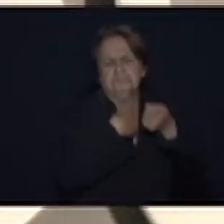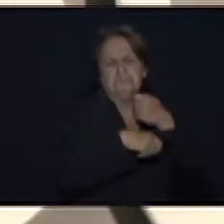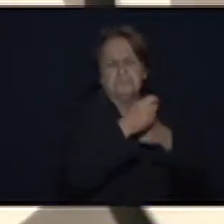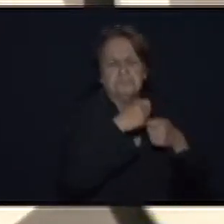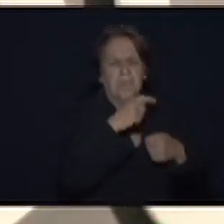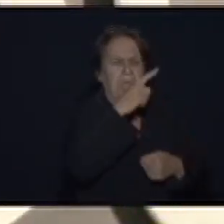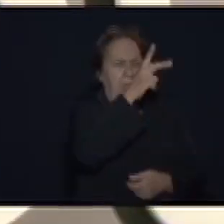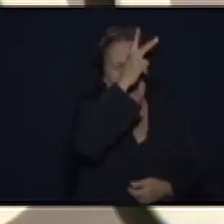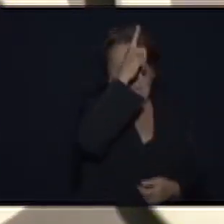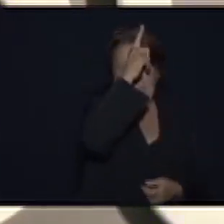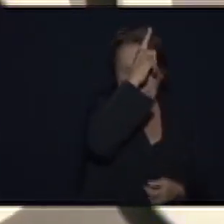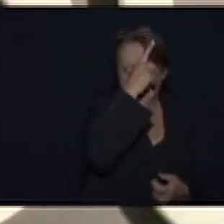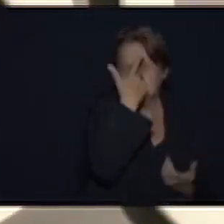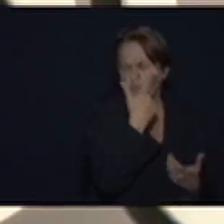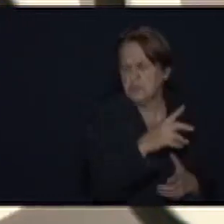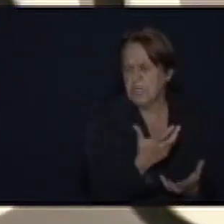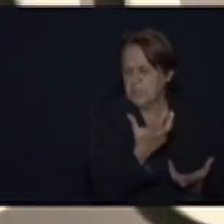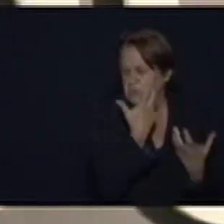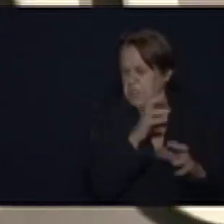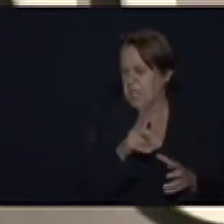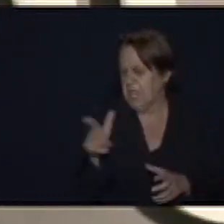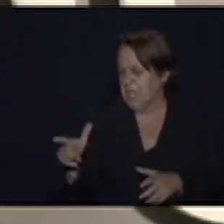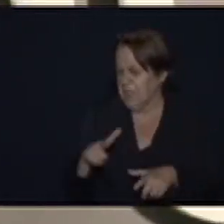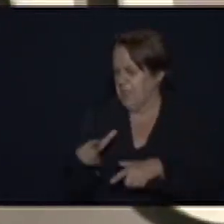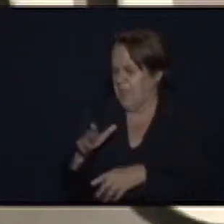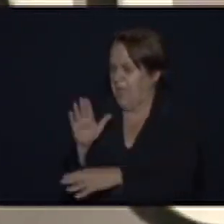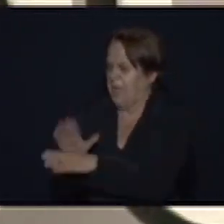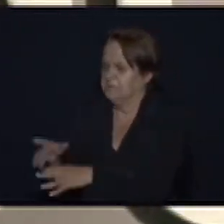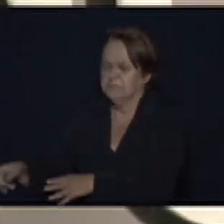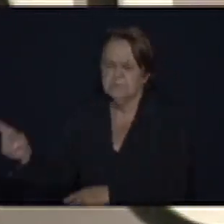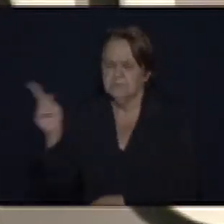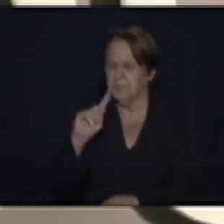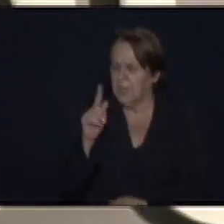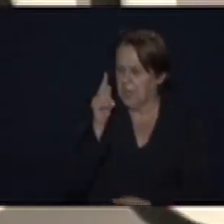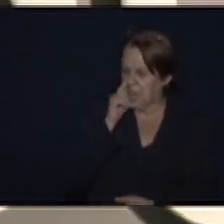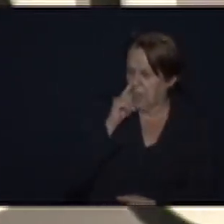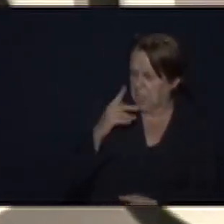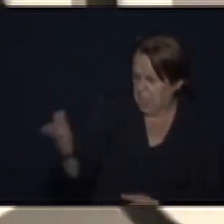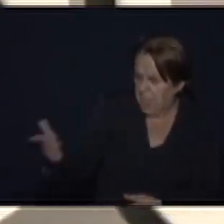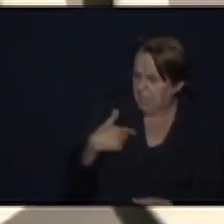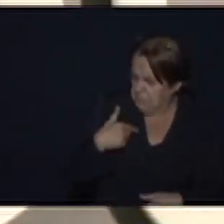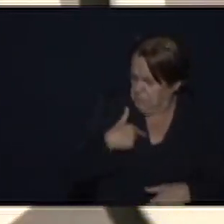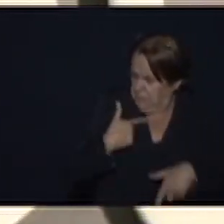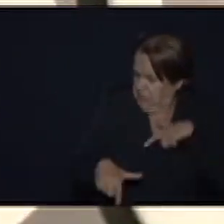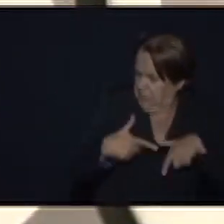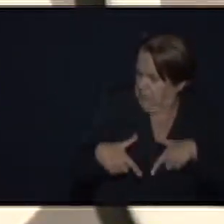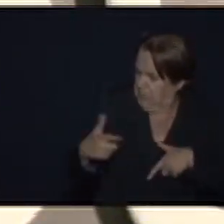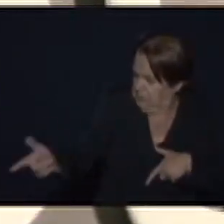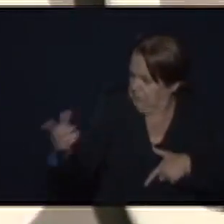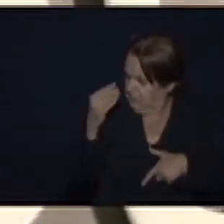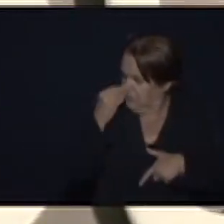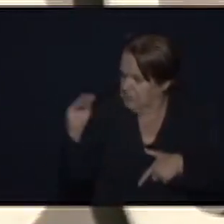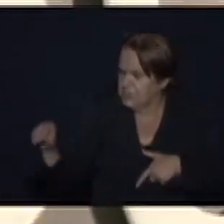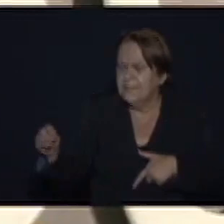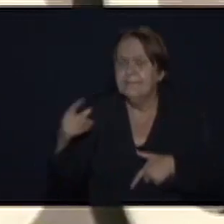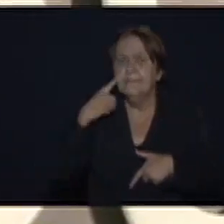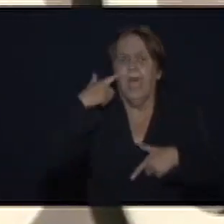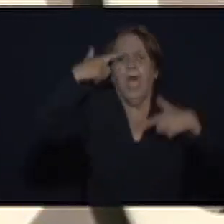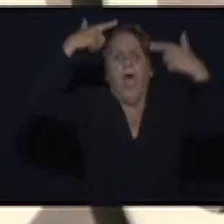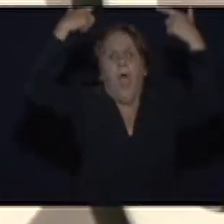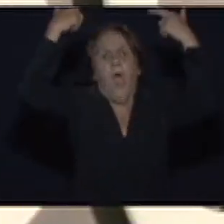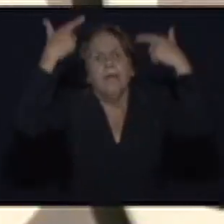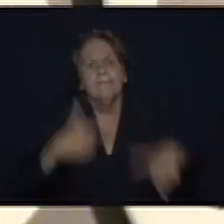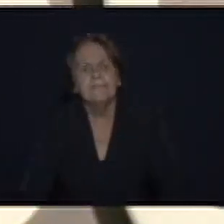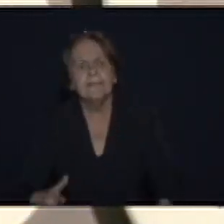te ajudar o grego que acho que o grego é vagabundo não trabalha que fica ali ele trabalha agora vai ter que pagar a conta do outro Essa é a visão de novo a nossa